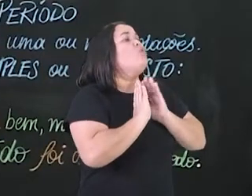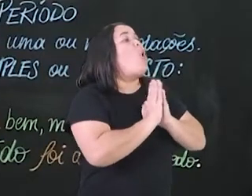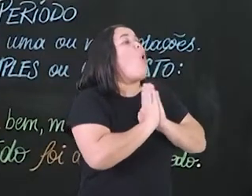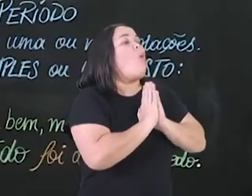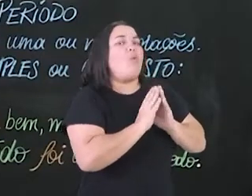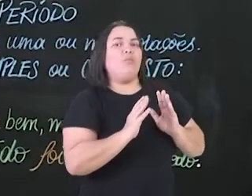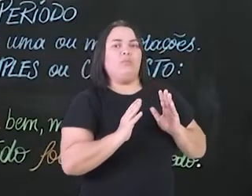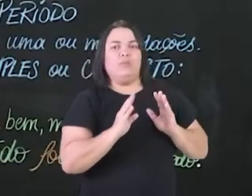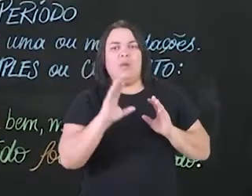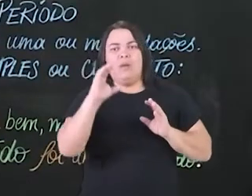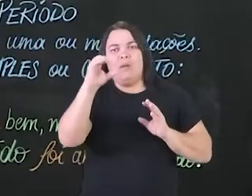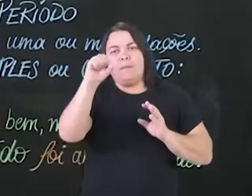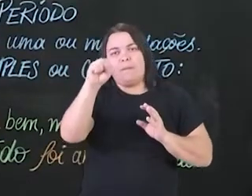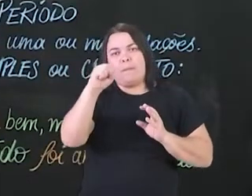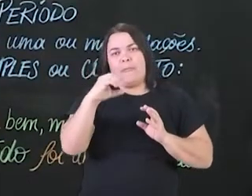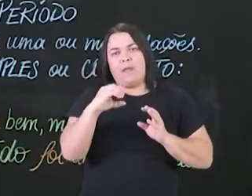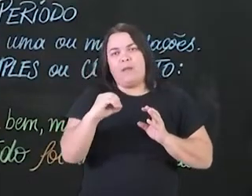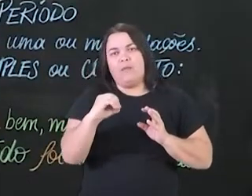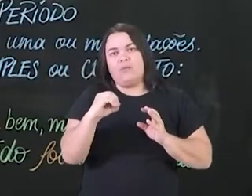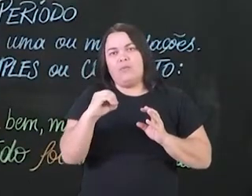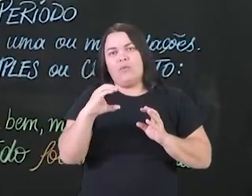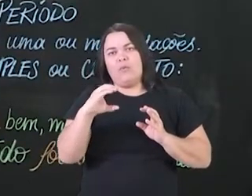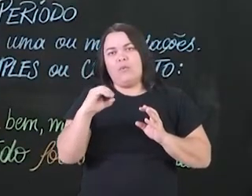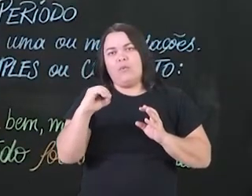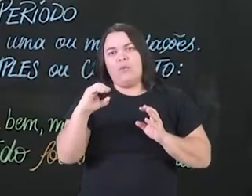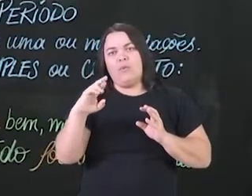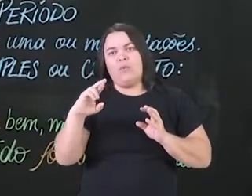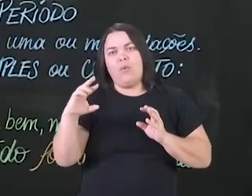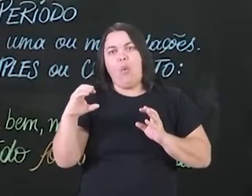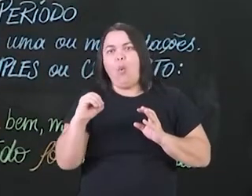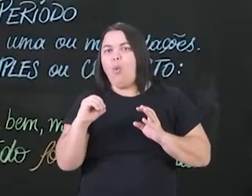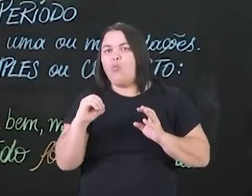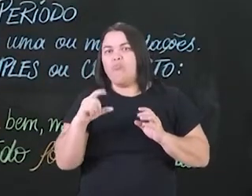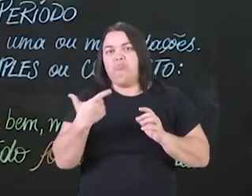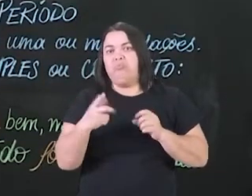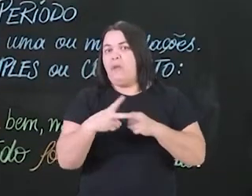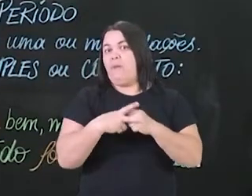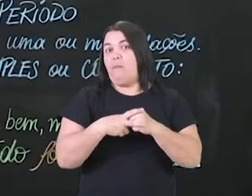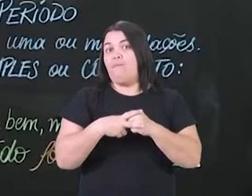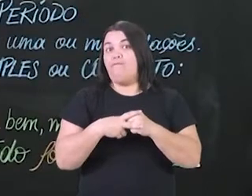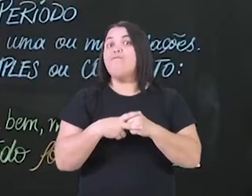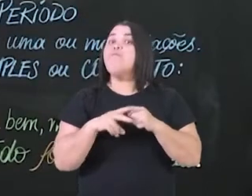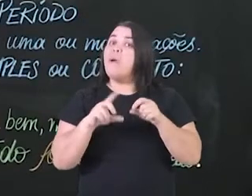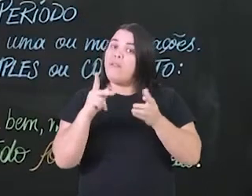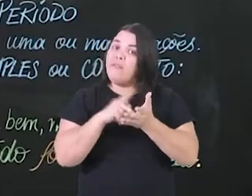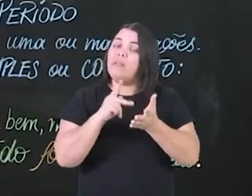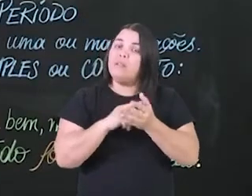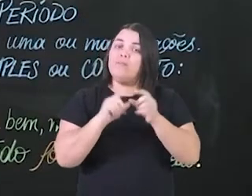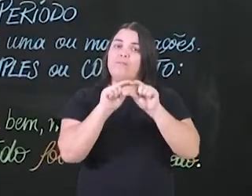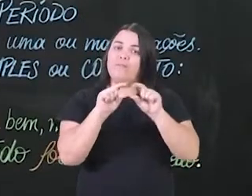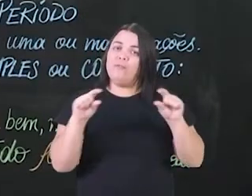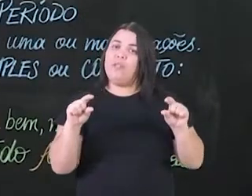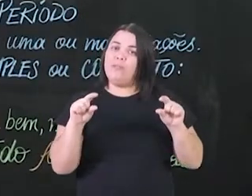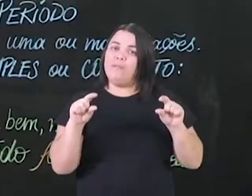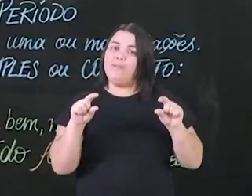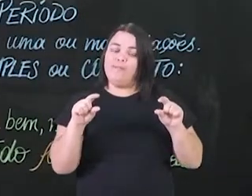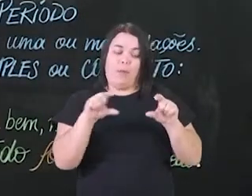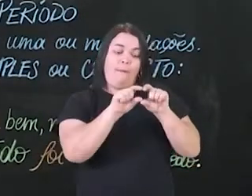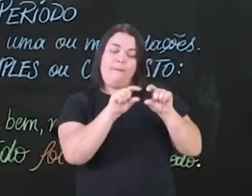de sentido e pode também ser considerada uma frase. Então a presença do verbo, no caso de uma frase, não